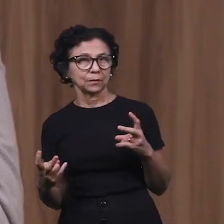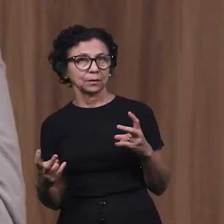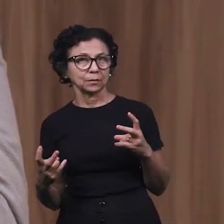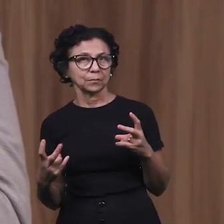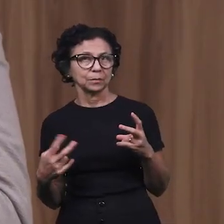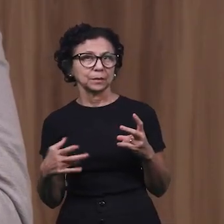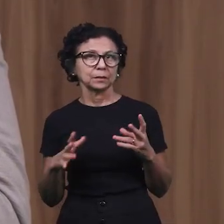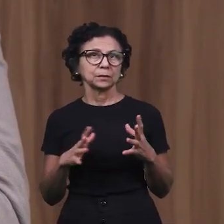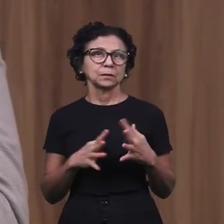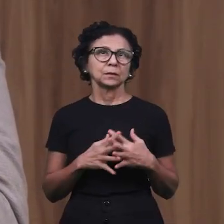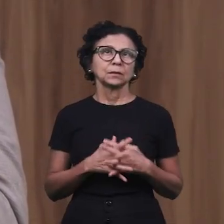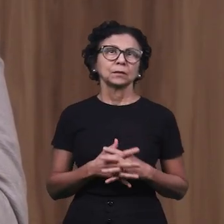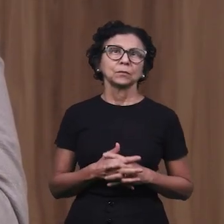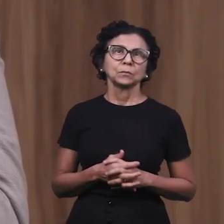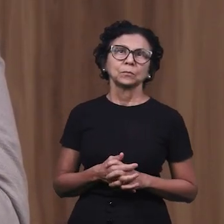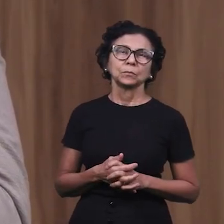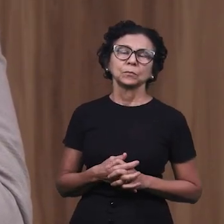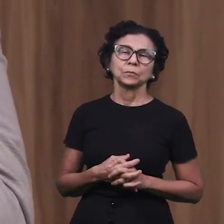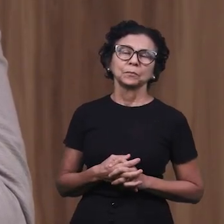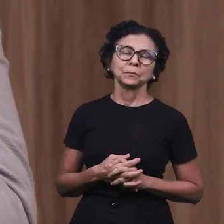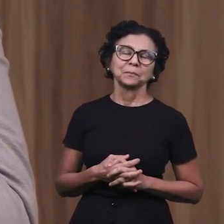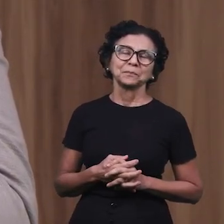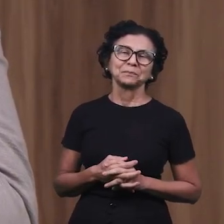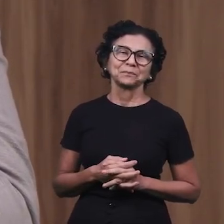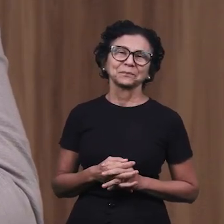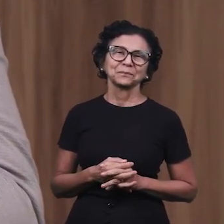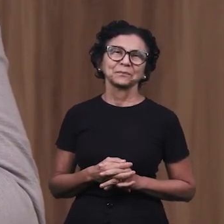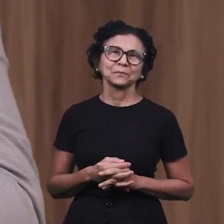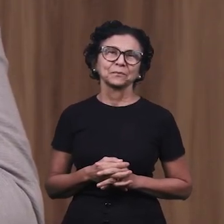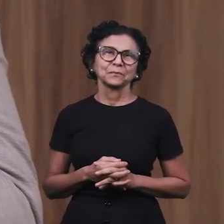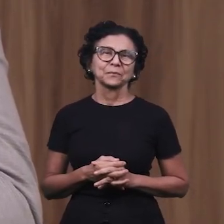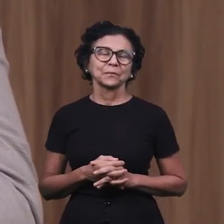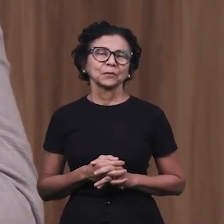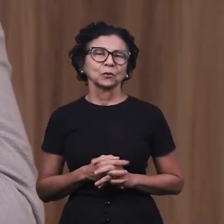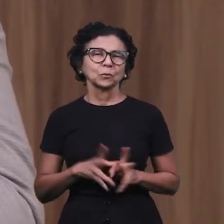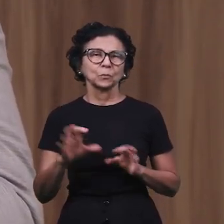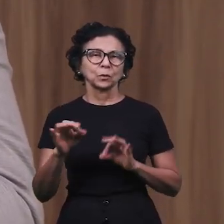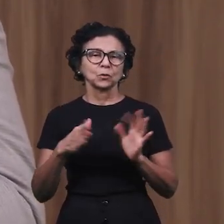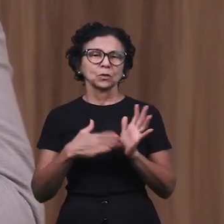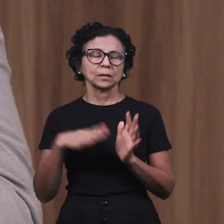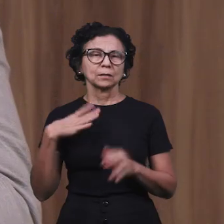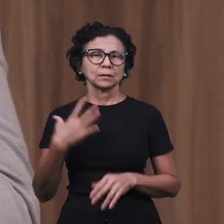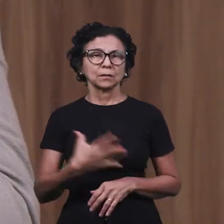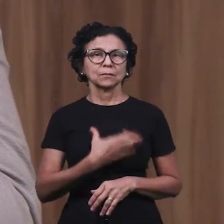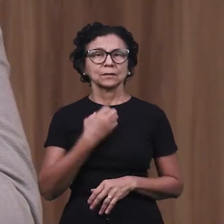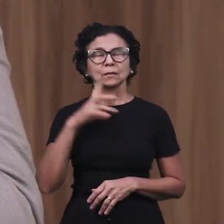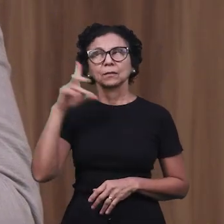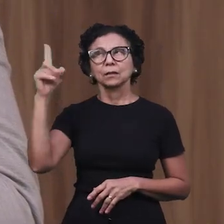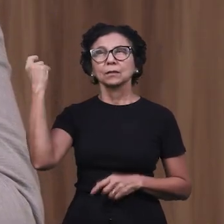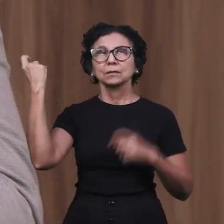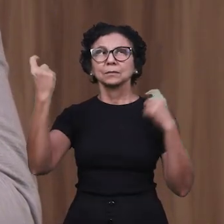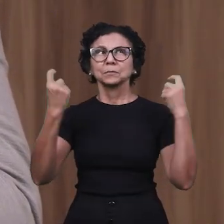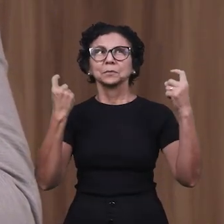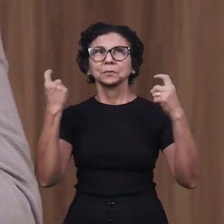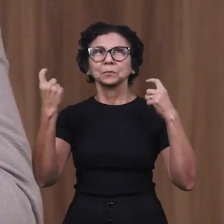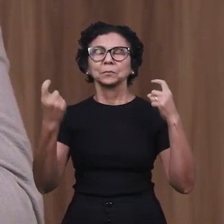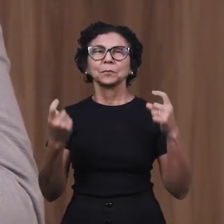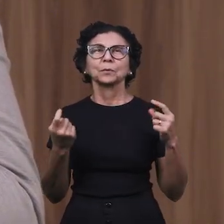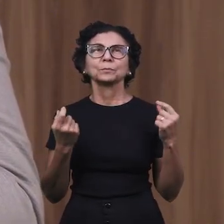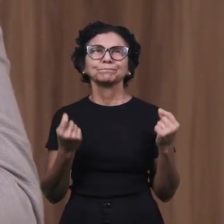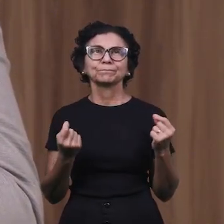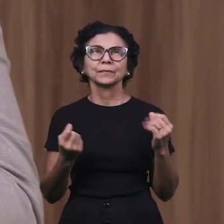e vamos encaixando perfeitamente como que na história da redenção toda a preocupação de Deus é criar um